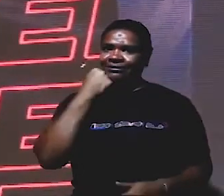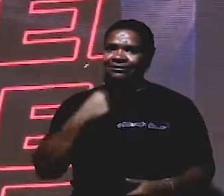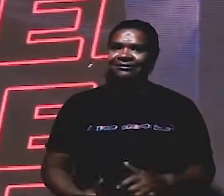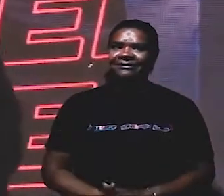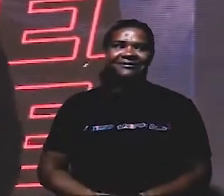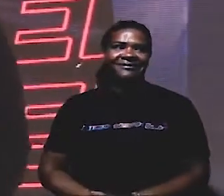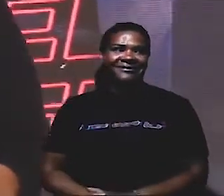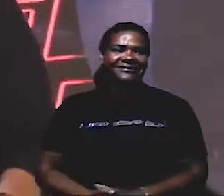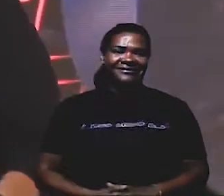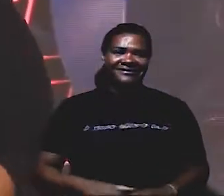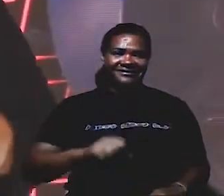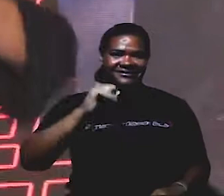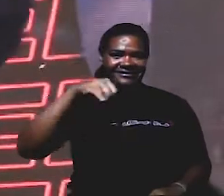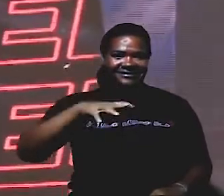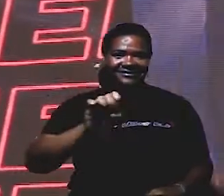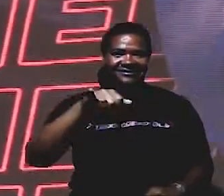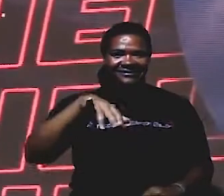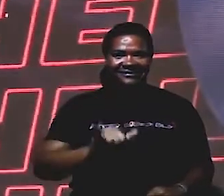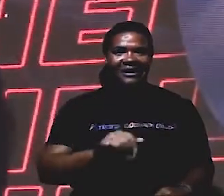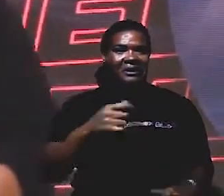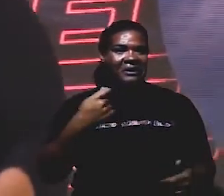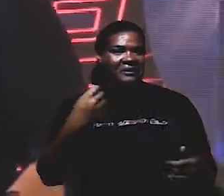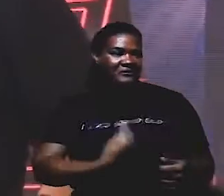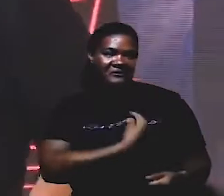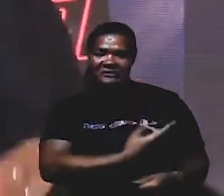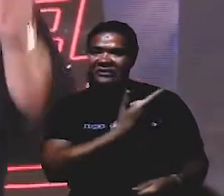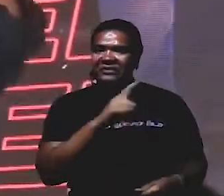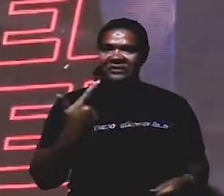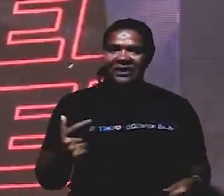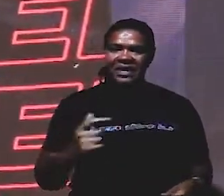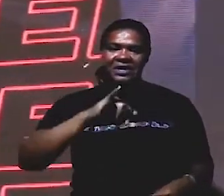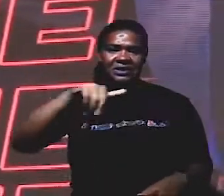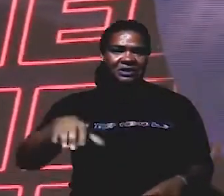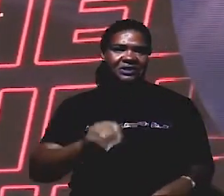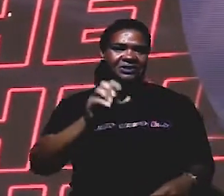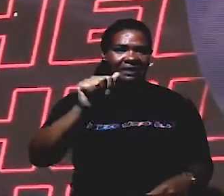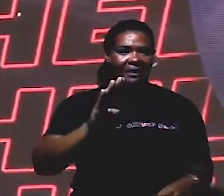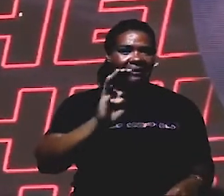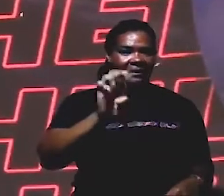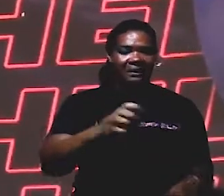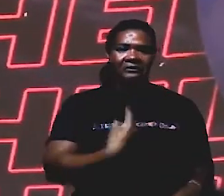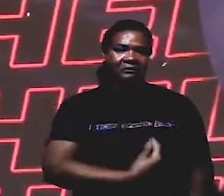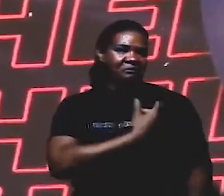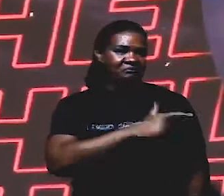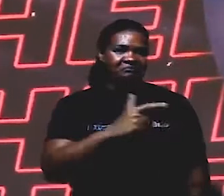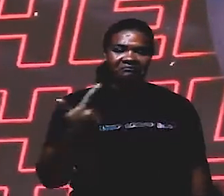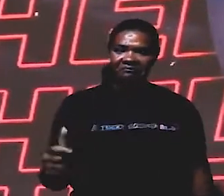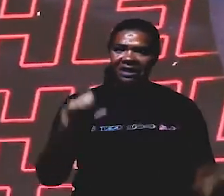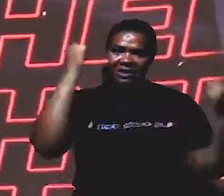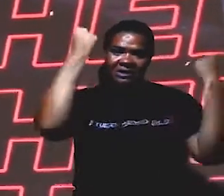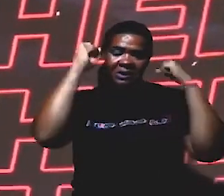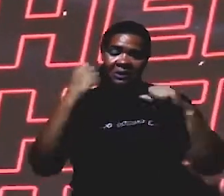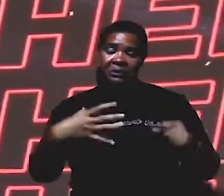Simei não vive. Adonias não vive. Joabe não vive. E Salomão sente no